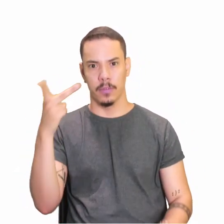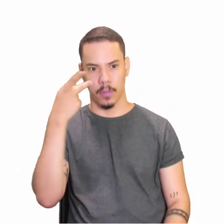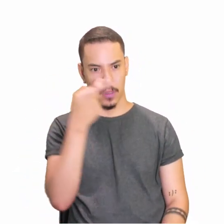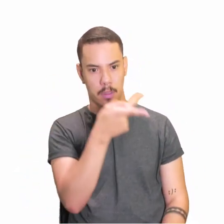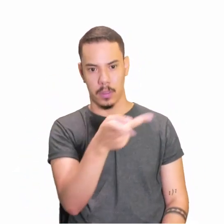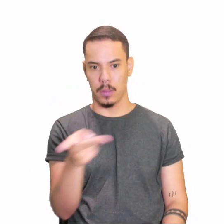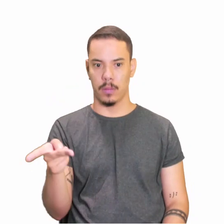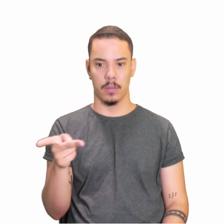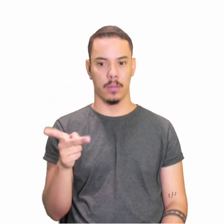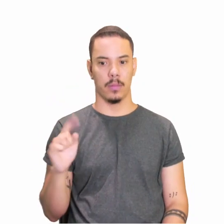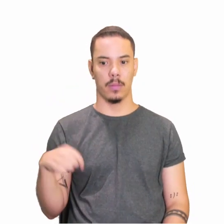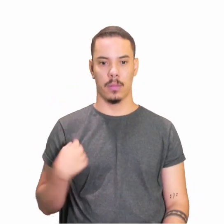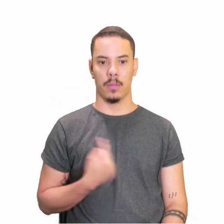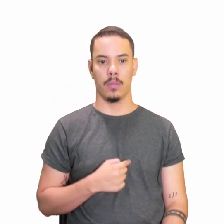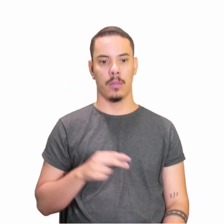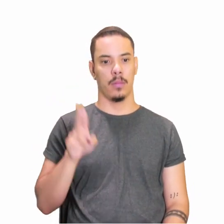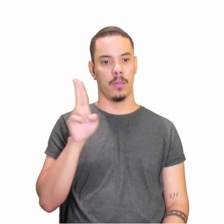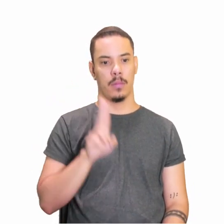Não ousava